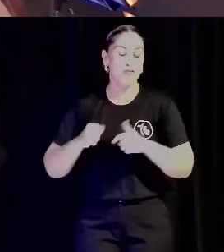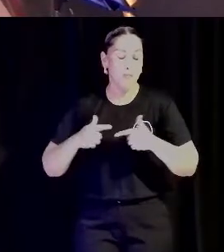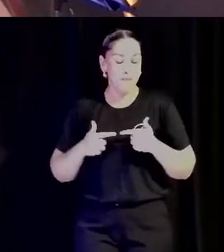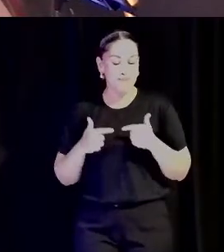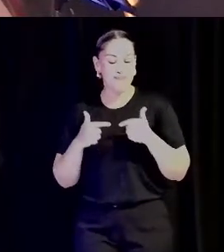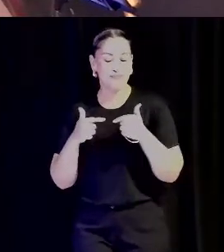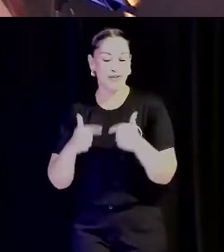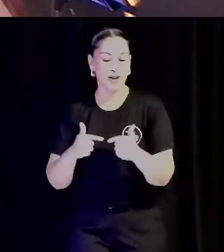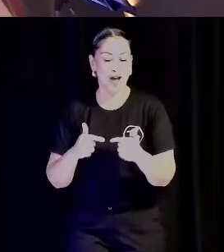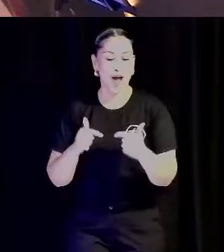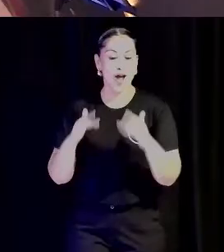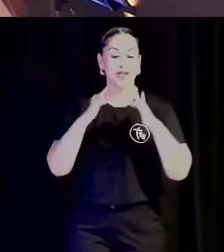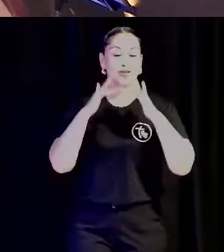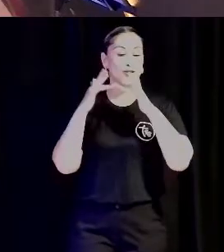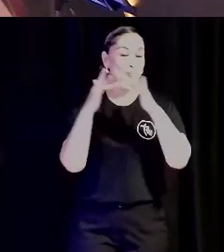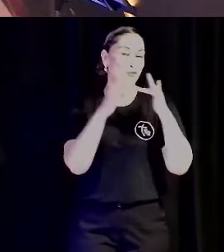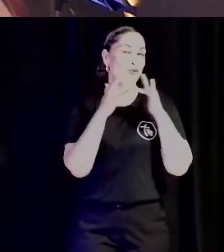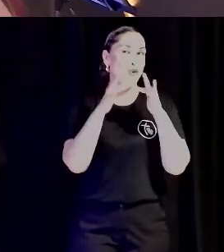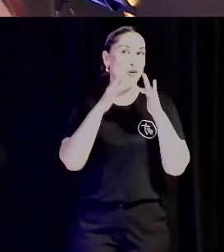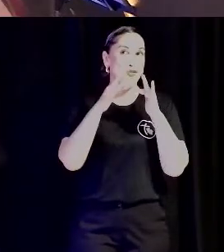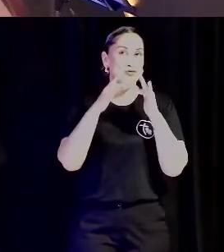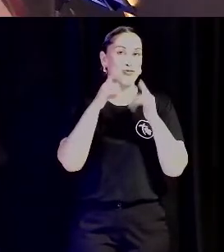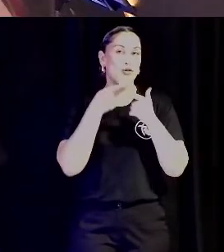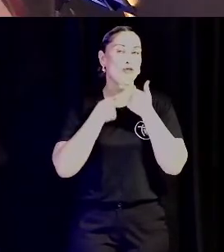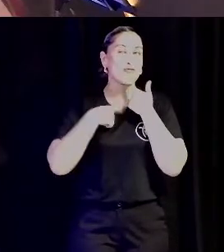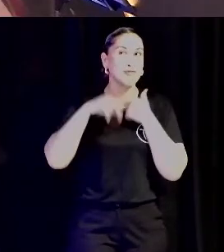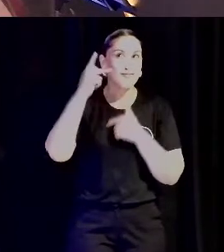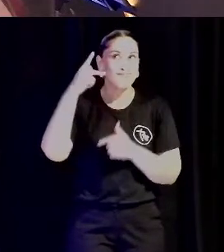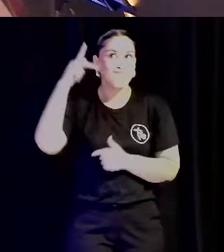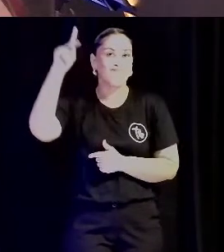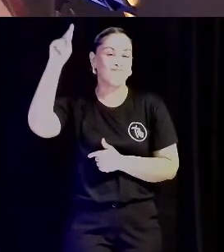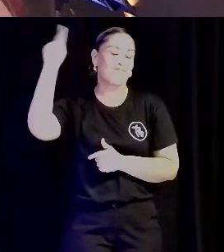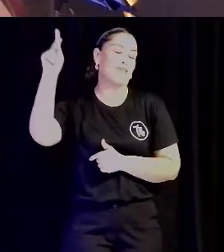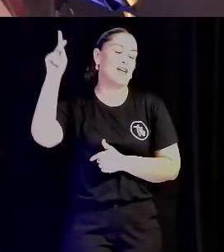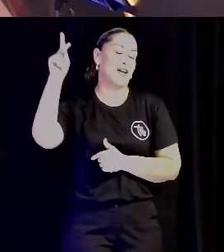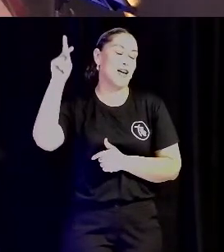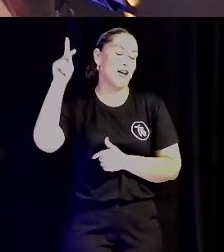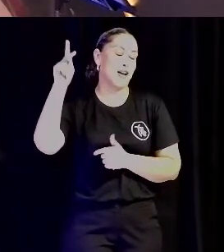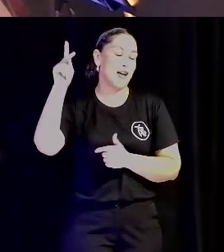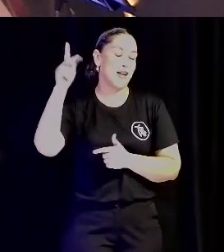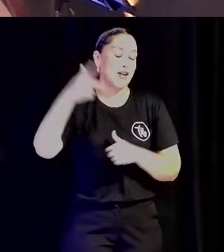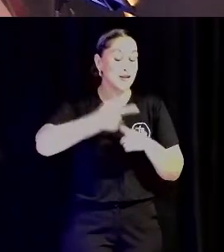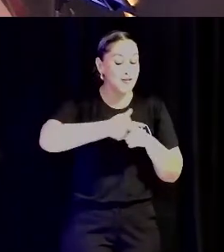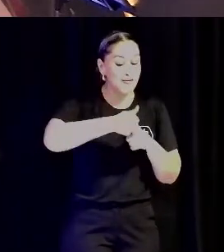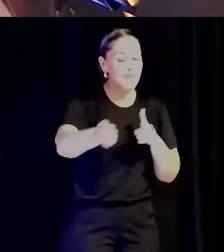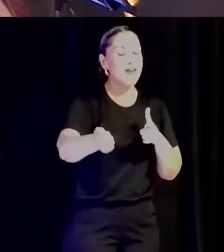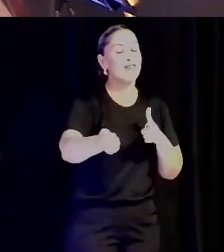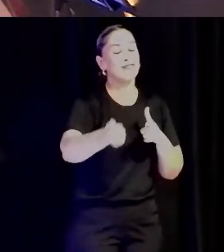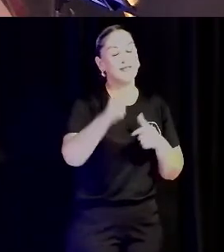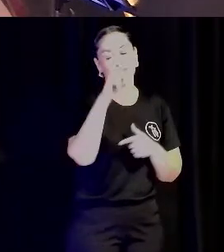vontade dEle e superar as dificuldades.